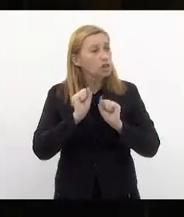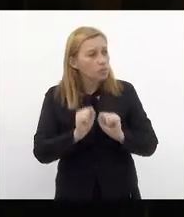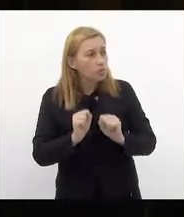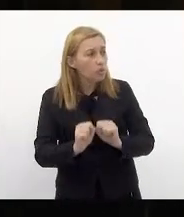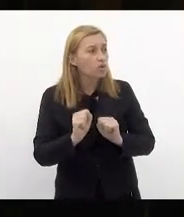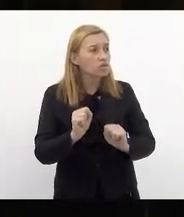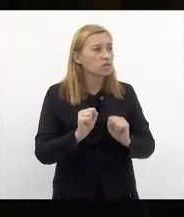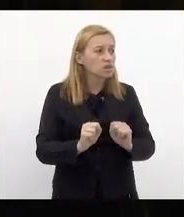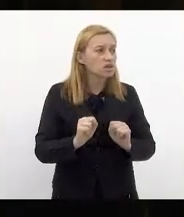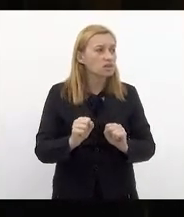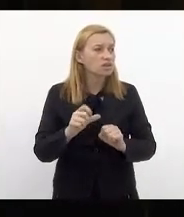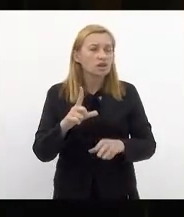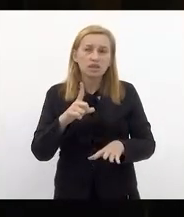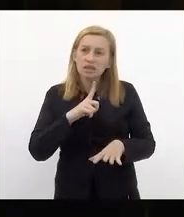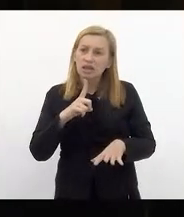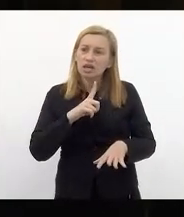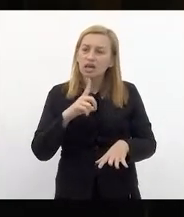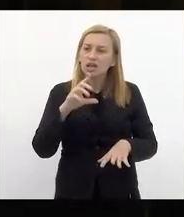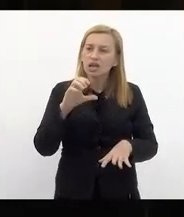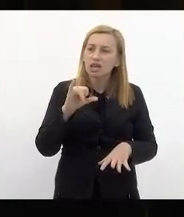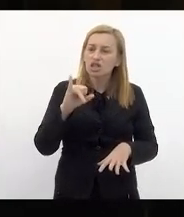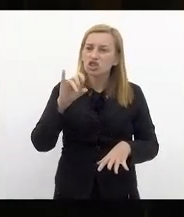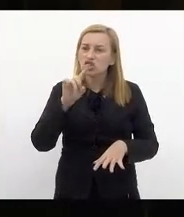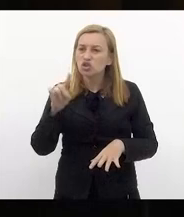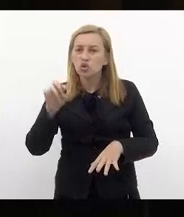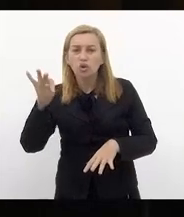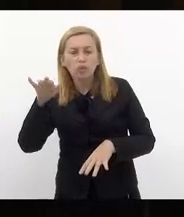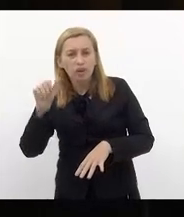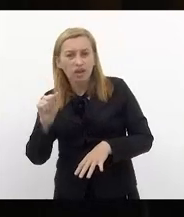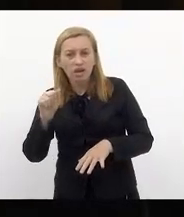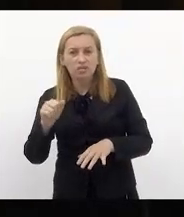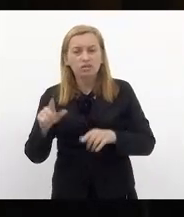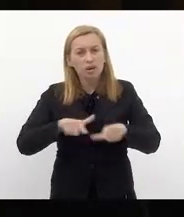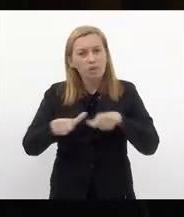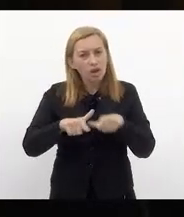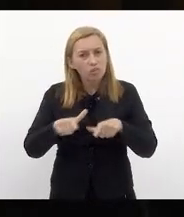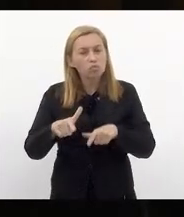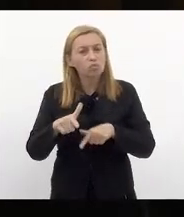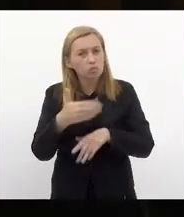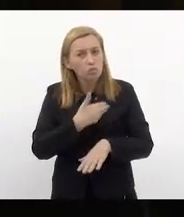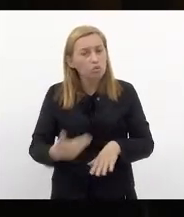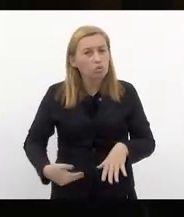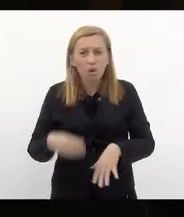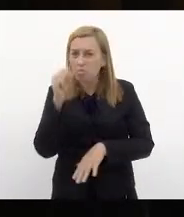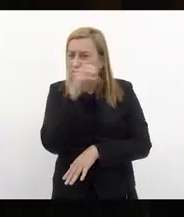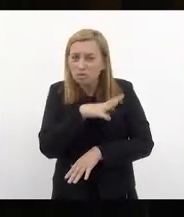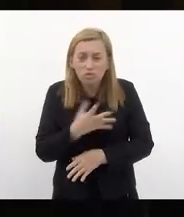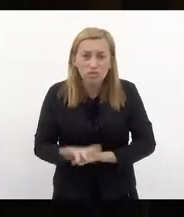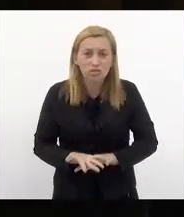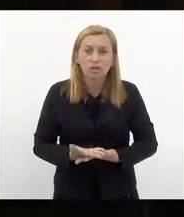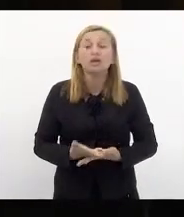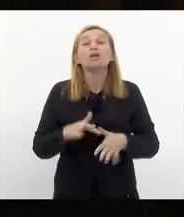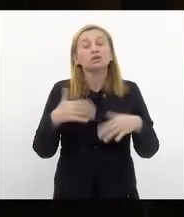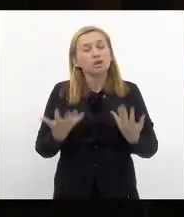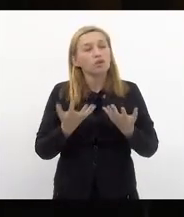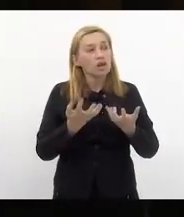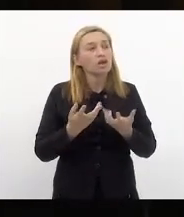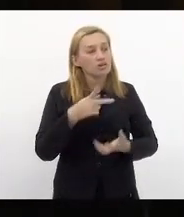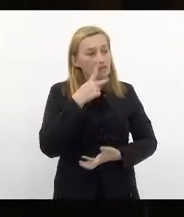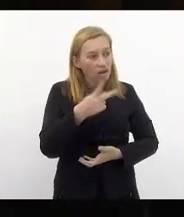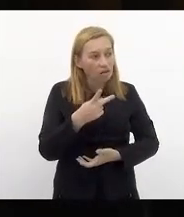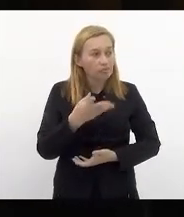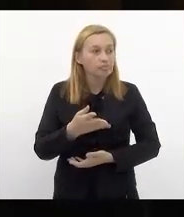amanhã ter isonomia. A isonomia é tudo no serviço público, nós sabemos disso. Isso é um absurdo. Então, quero aqui